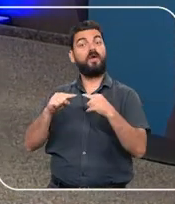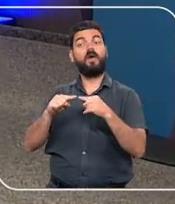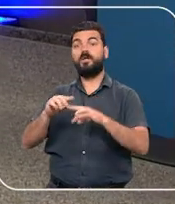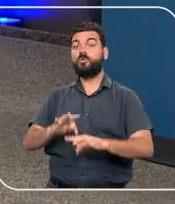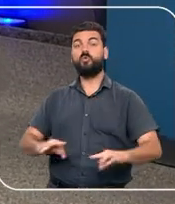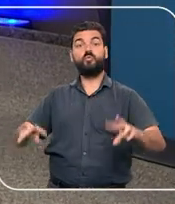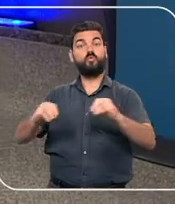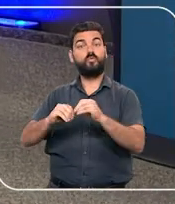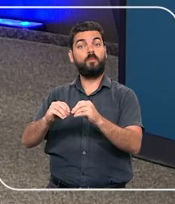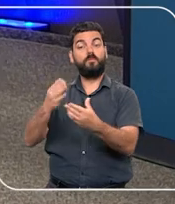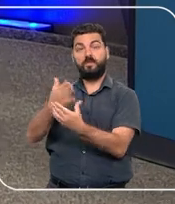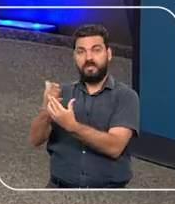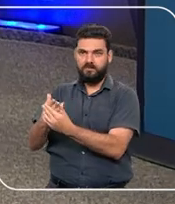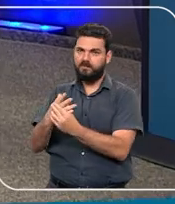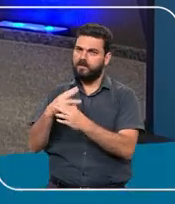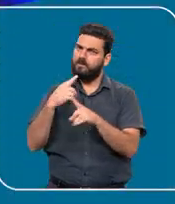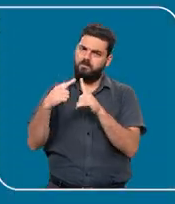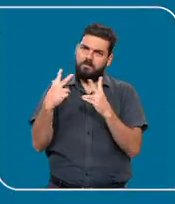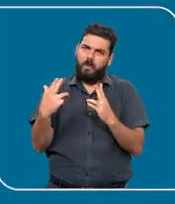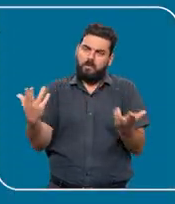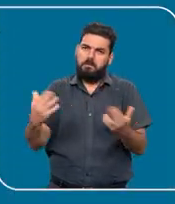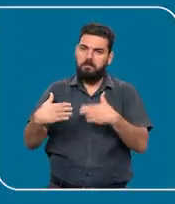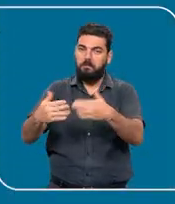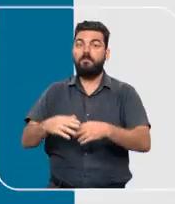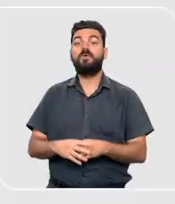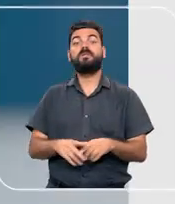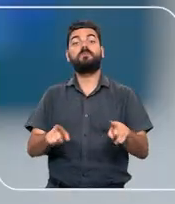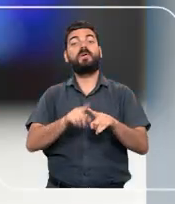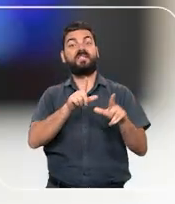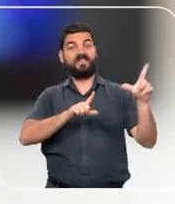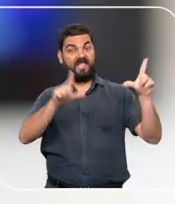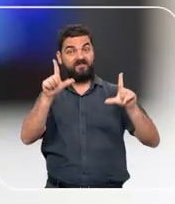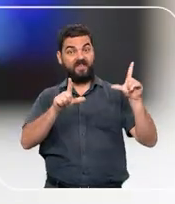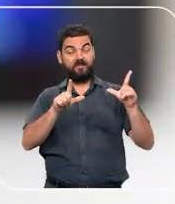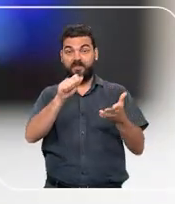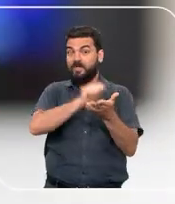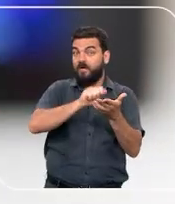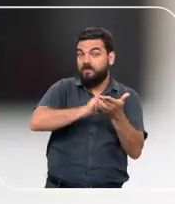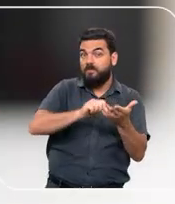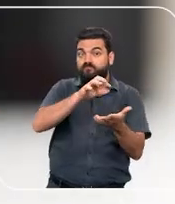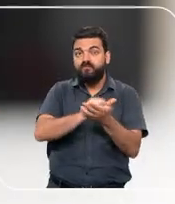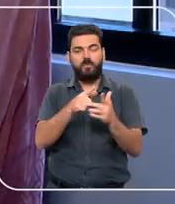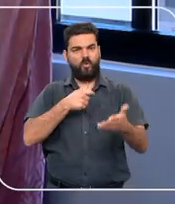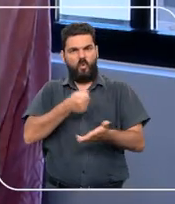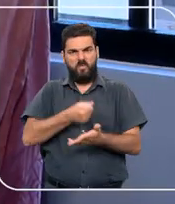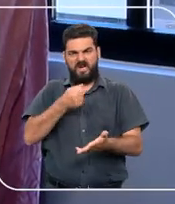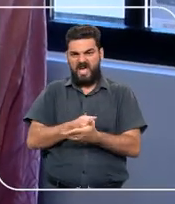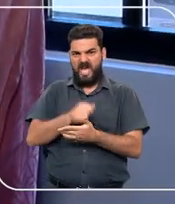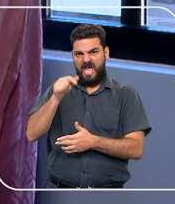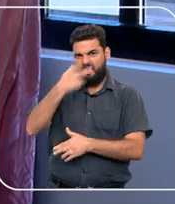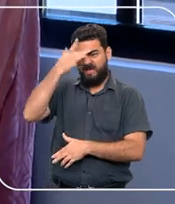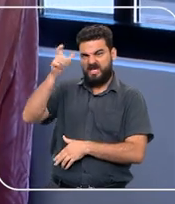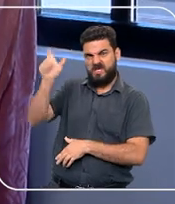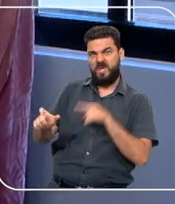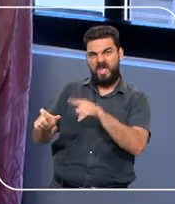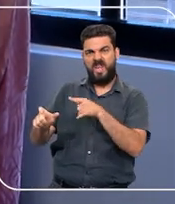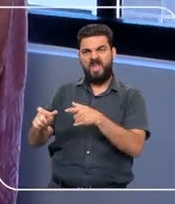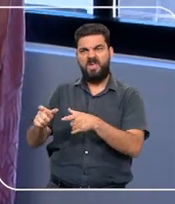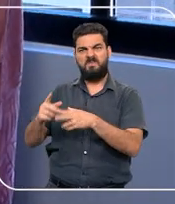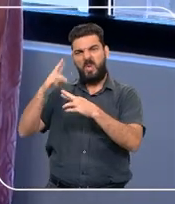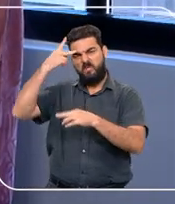deve ser aplicada a todas as ações semelhantes operadora de TV por assinatura não pode impor ao